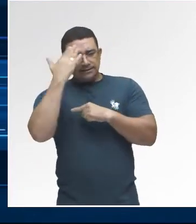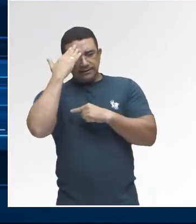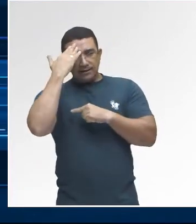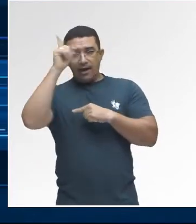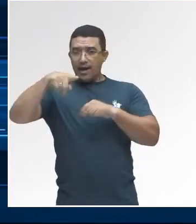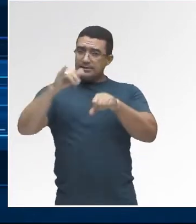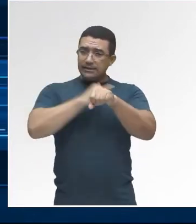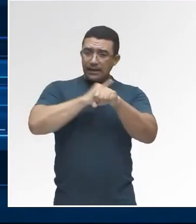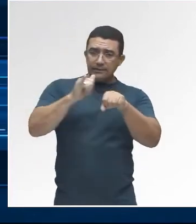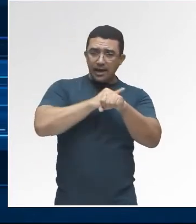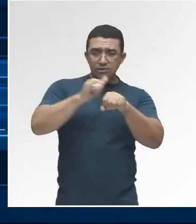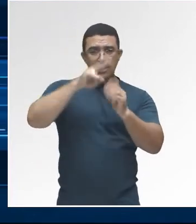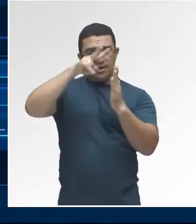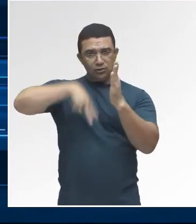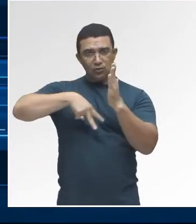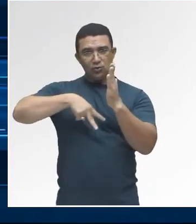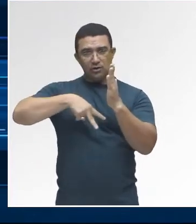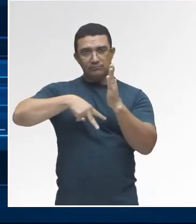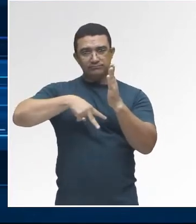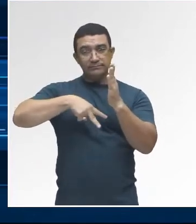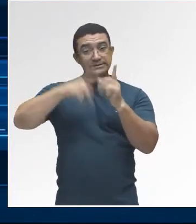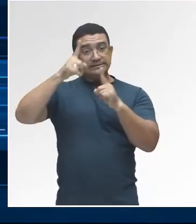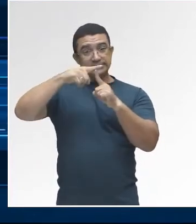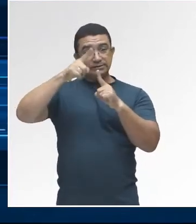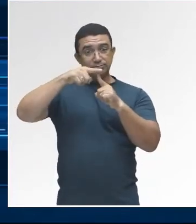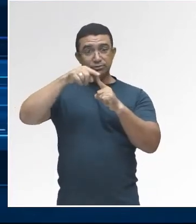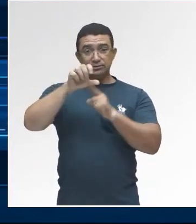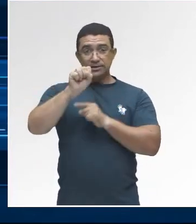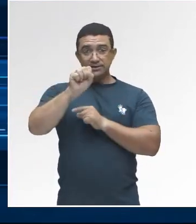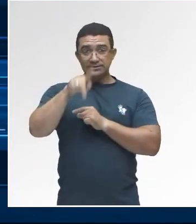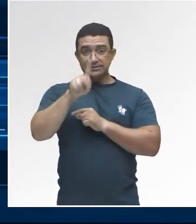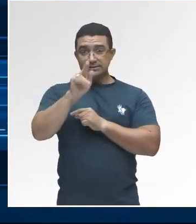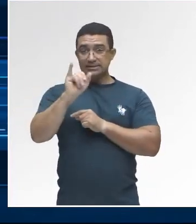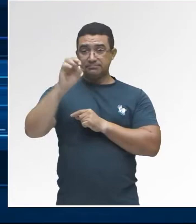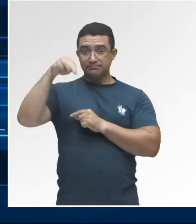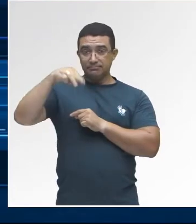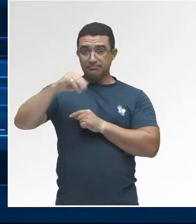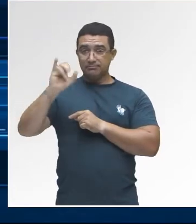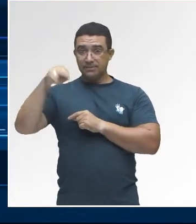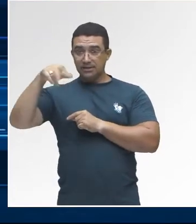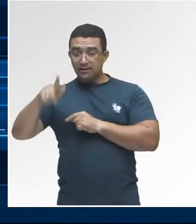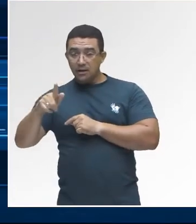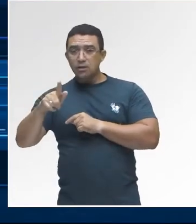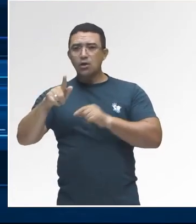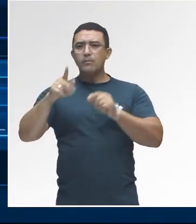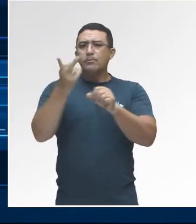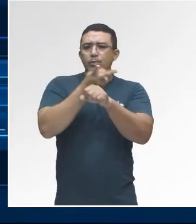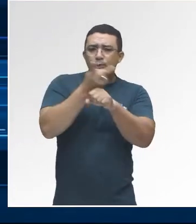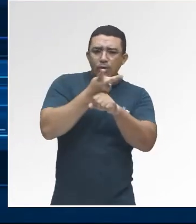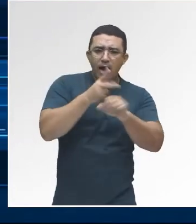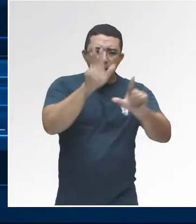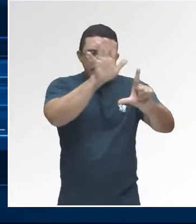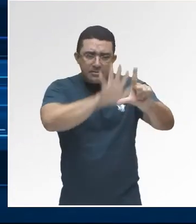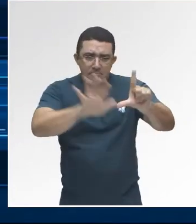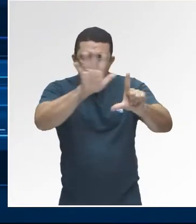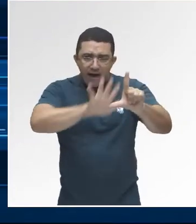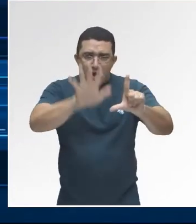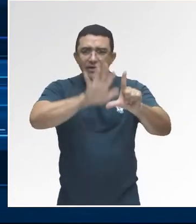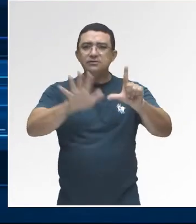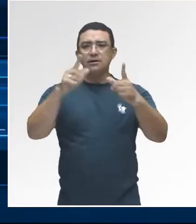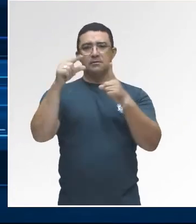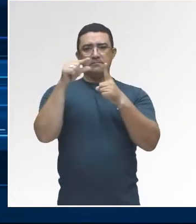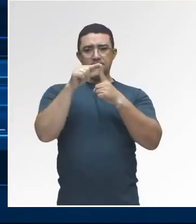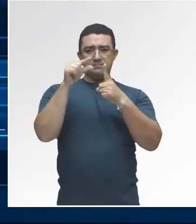leitura skimming. Skimming. Então, o que você vai procurar? Você vai procurar imagens, você vai procurar algumas